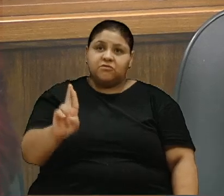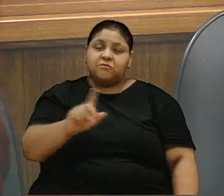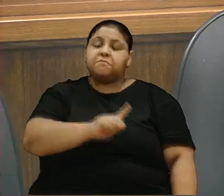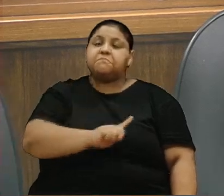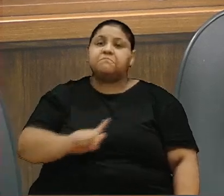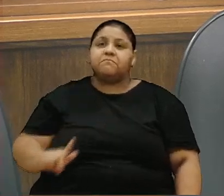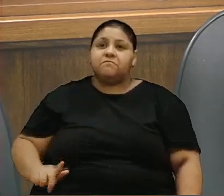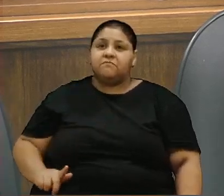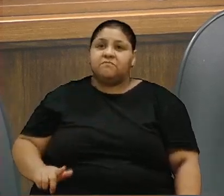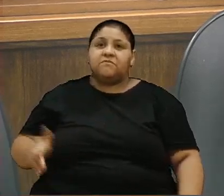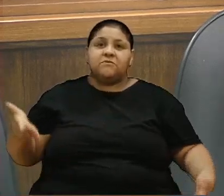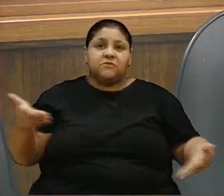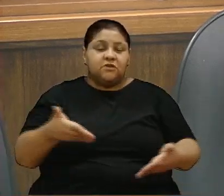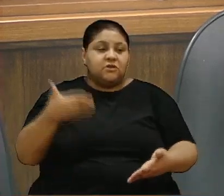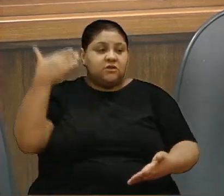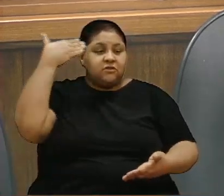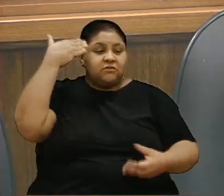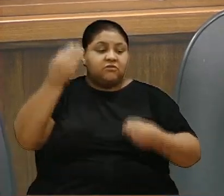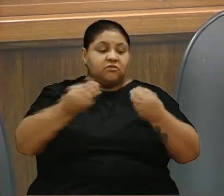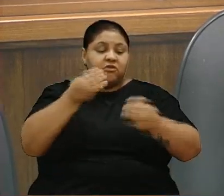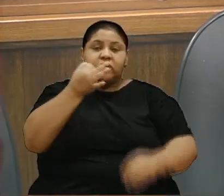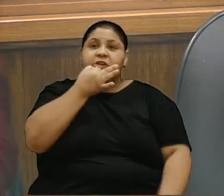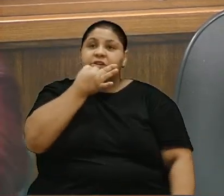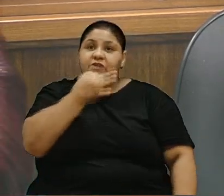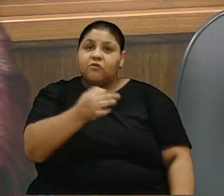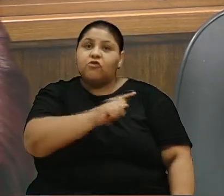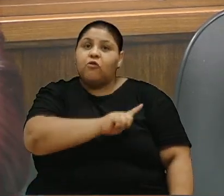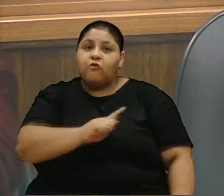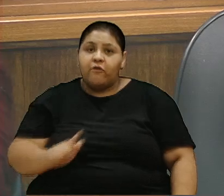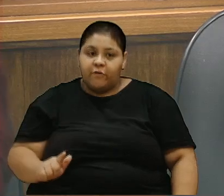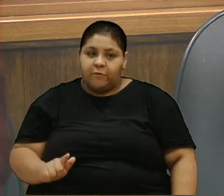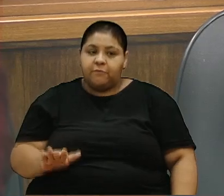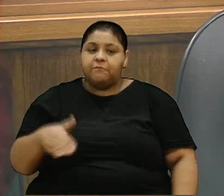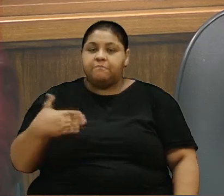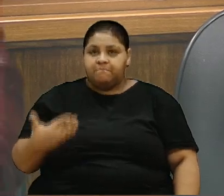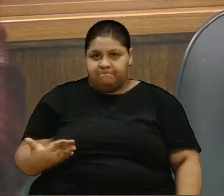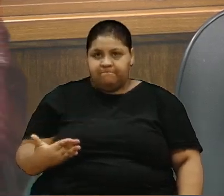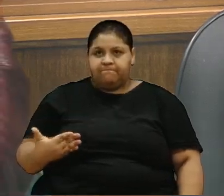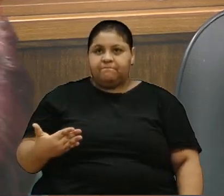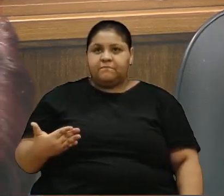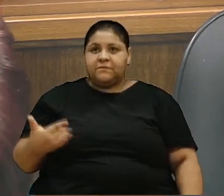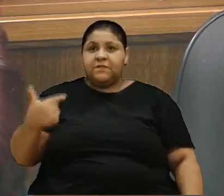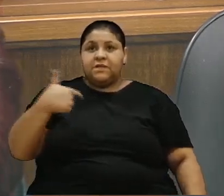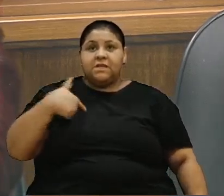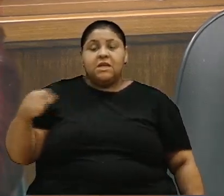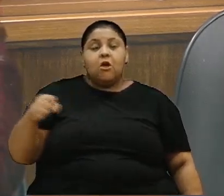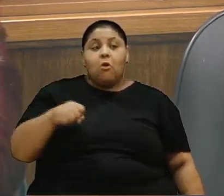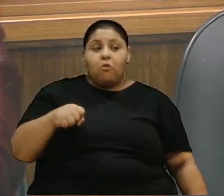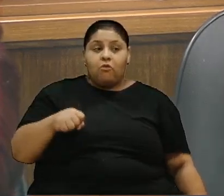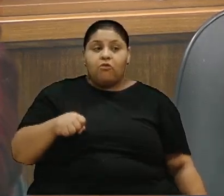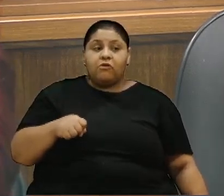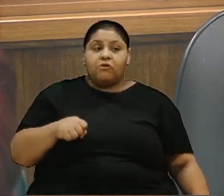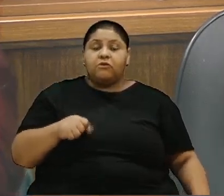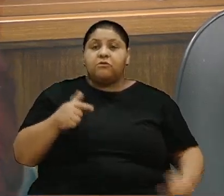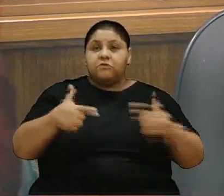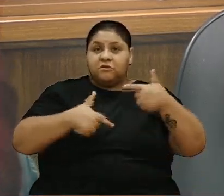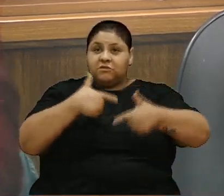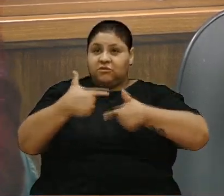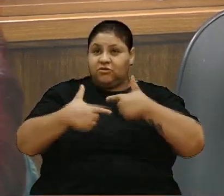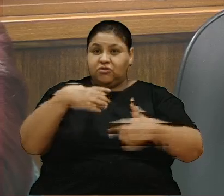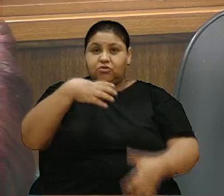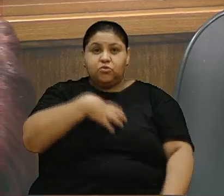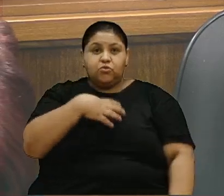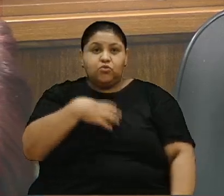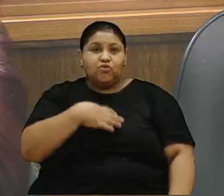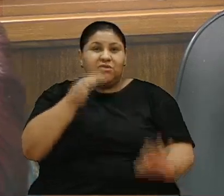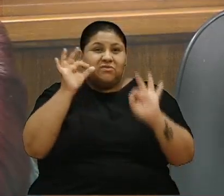governo. Eu estou para saber qual que é a posição do governo, inclusive para que eu possa atuar de forma ainda